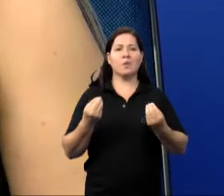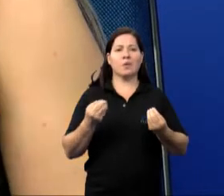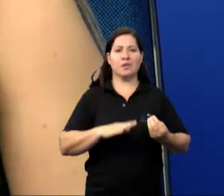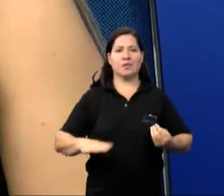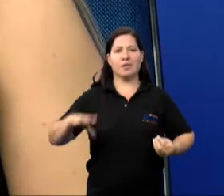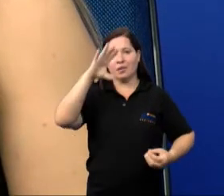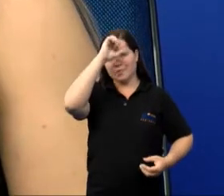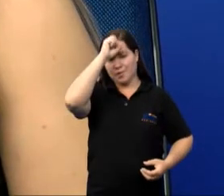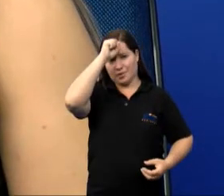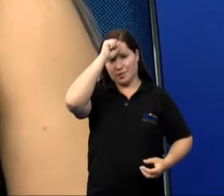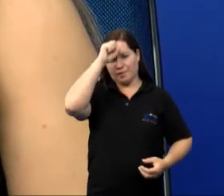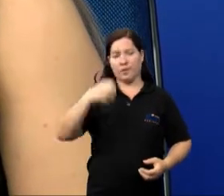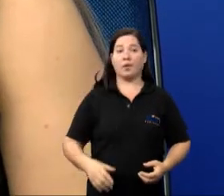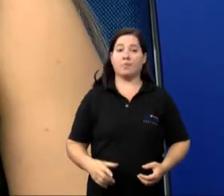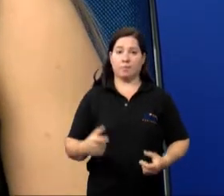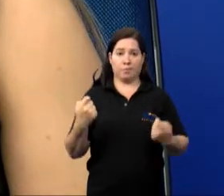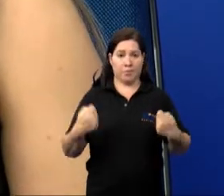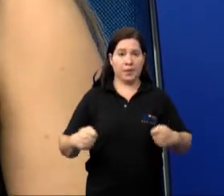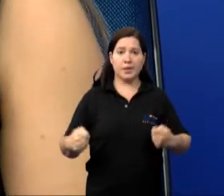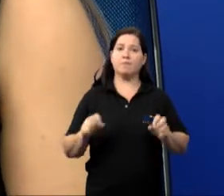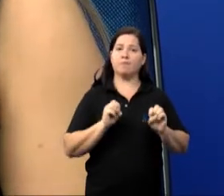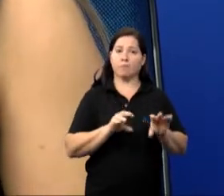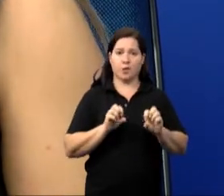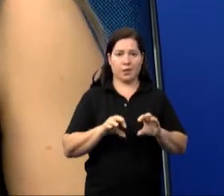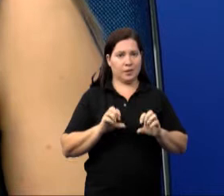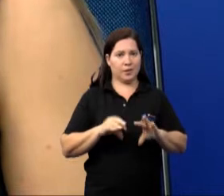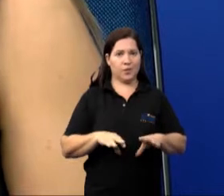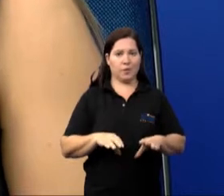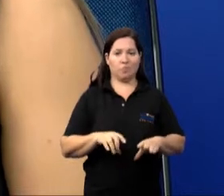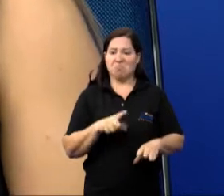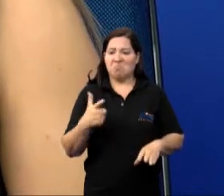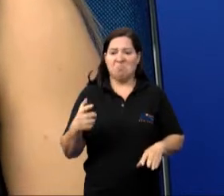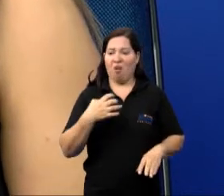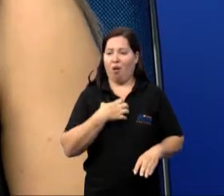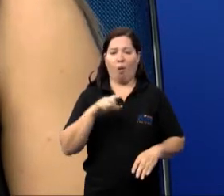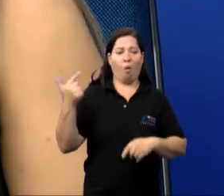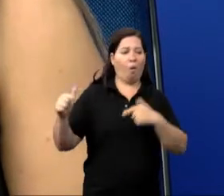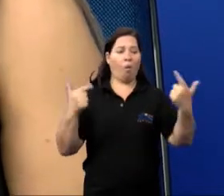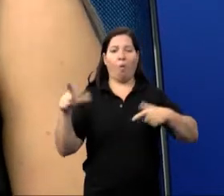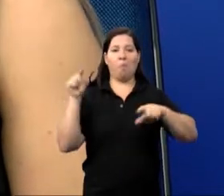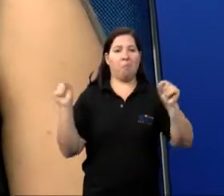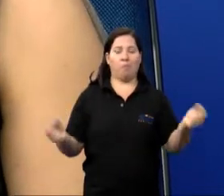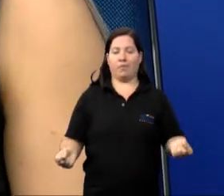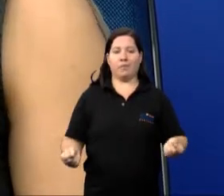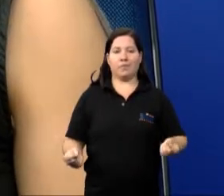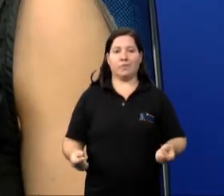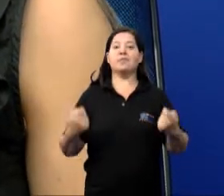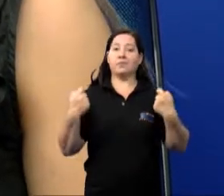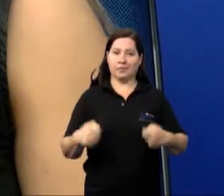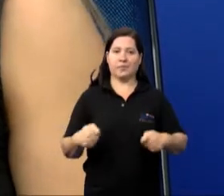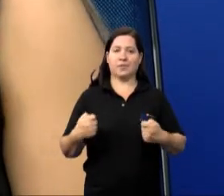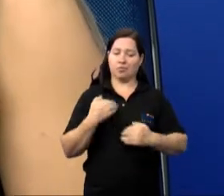pelo ensino, pelo processo de ensino. E não tem outra maneira das crianças aprenderem se não ser